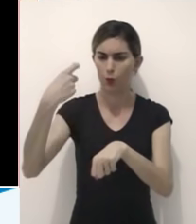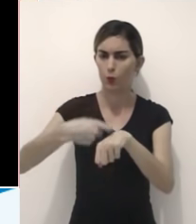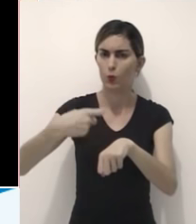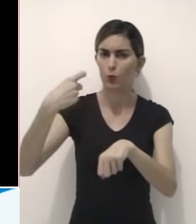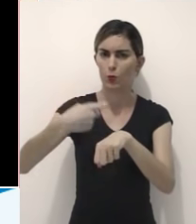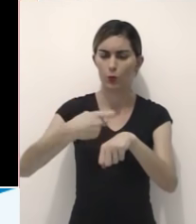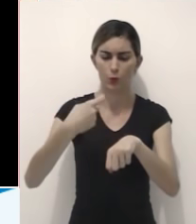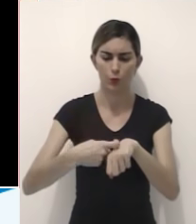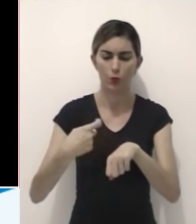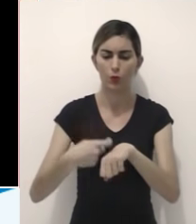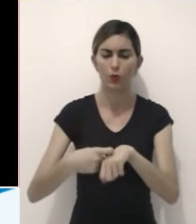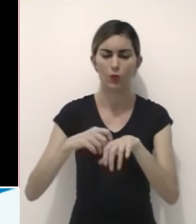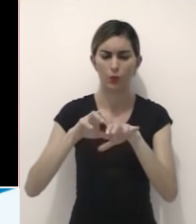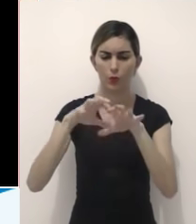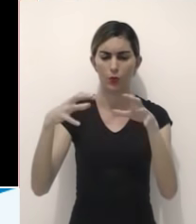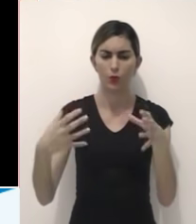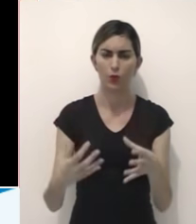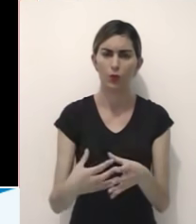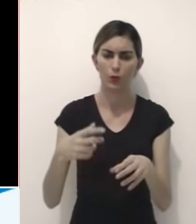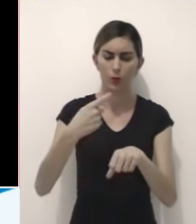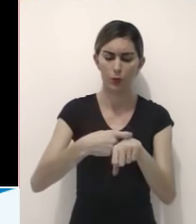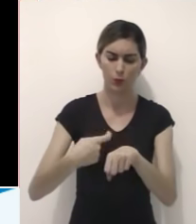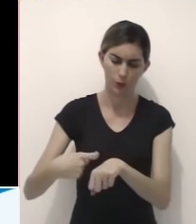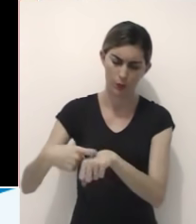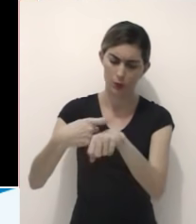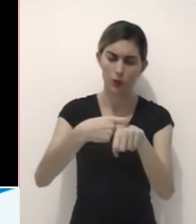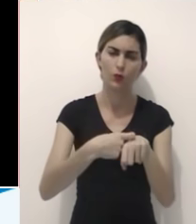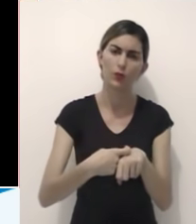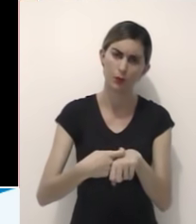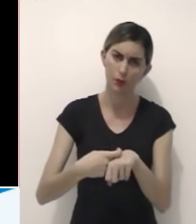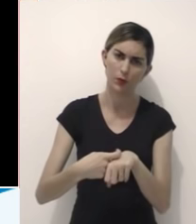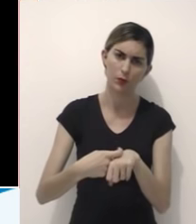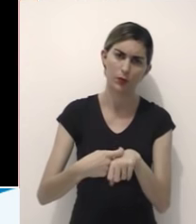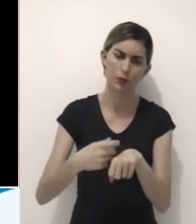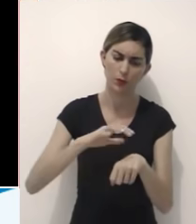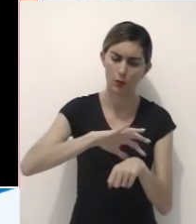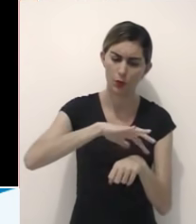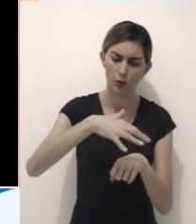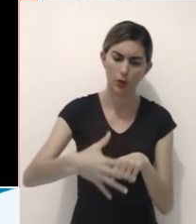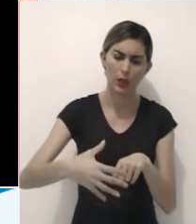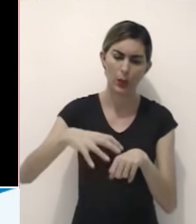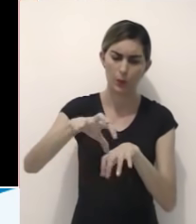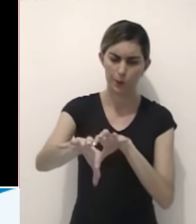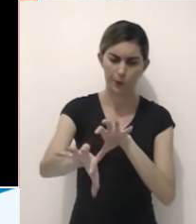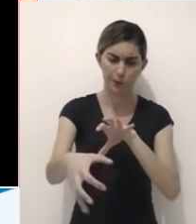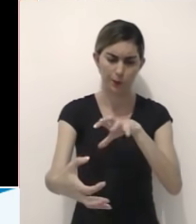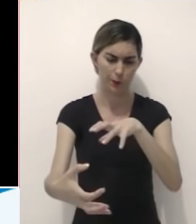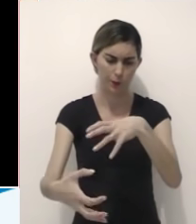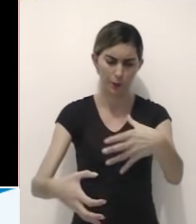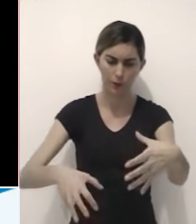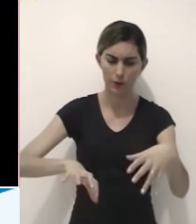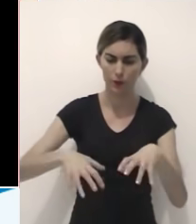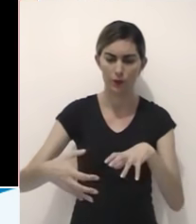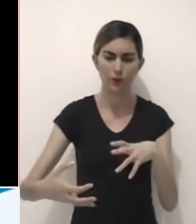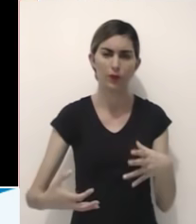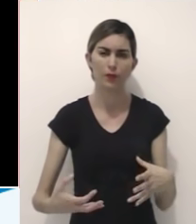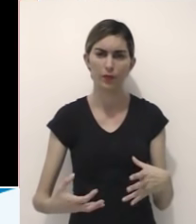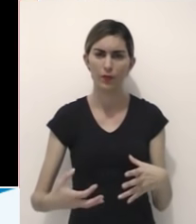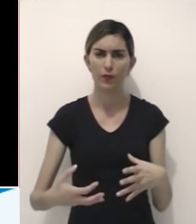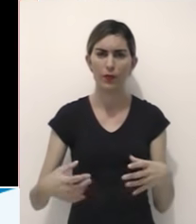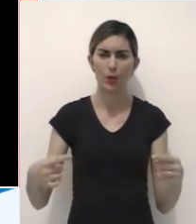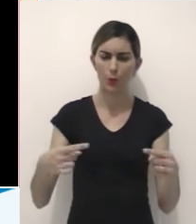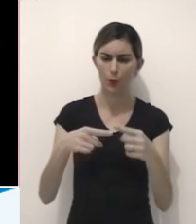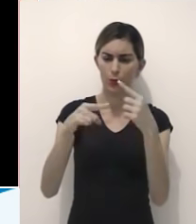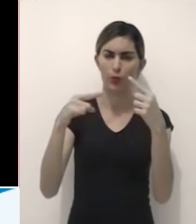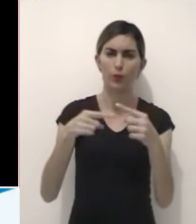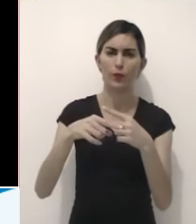superfície sólida, com grande parte da sua superfície coberta de crateras e cheia